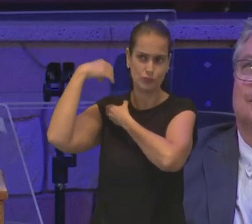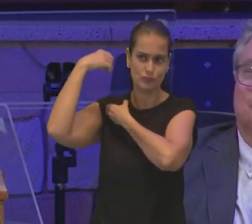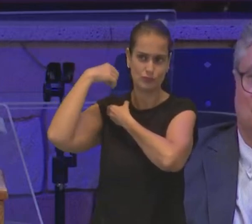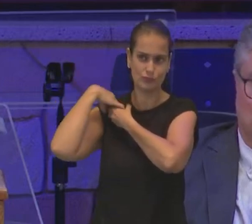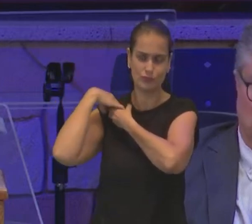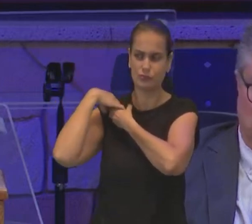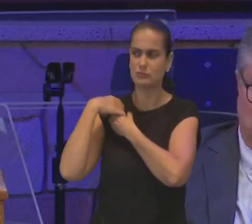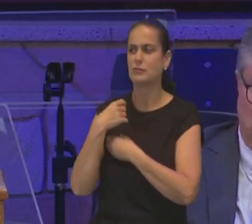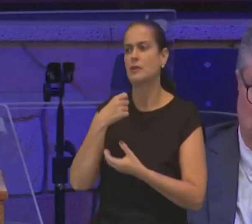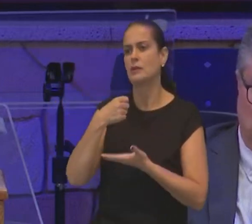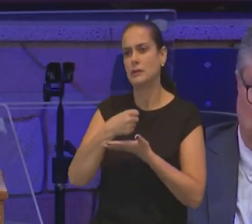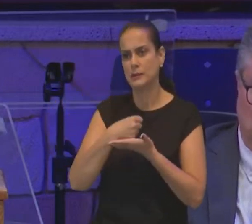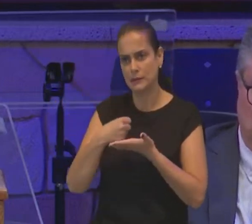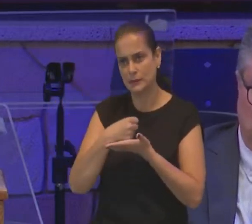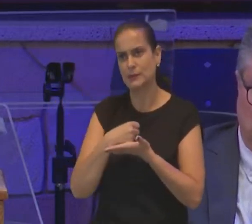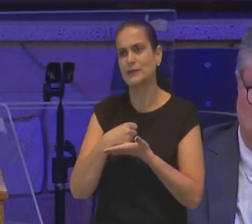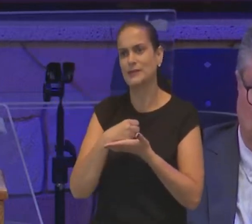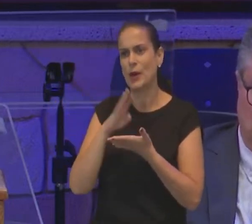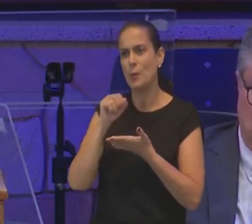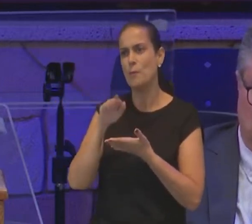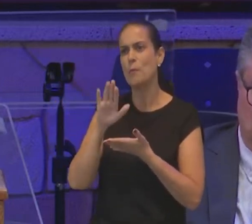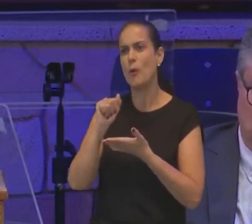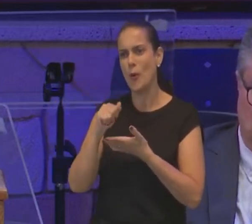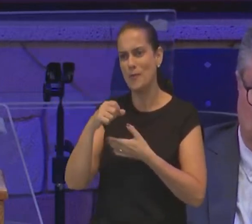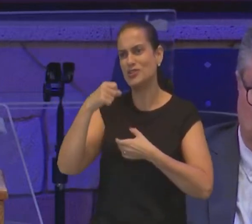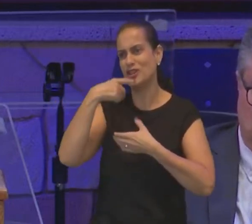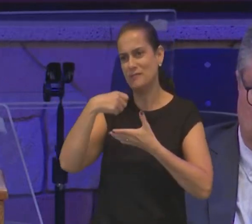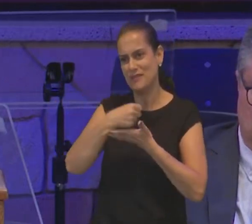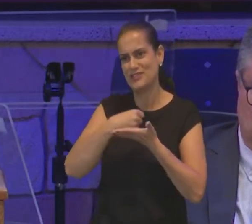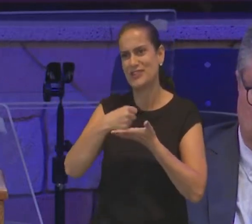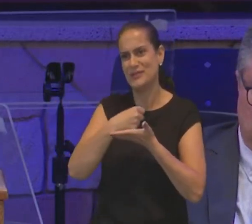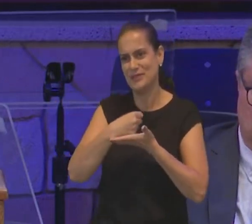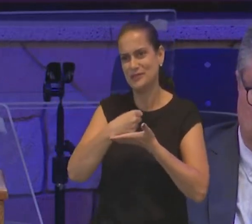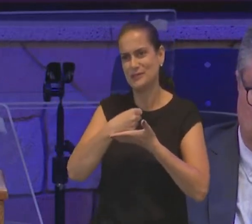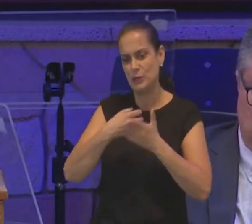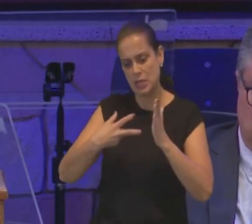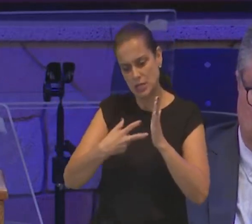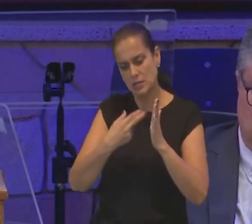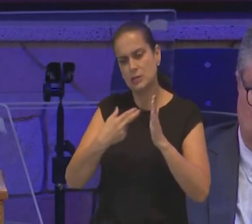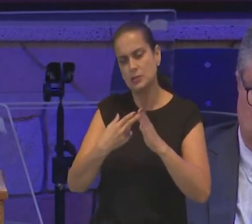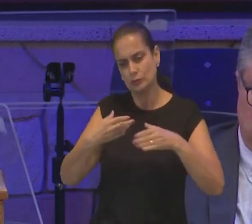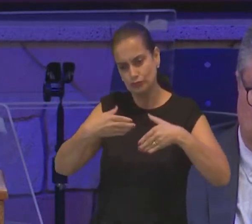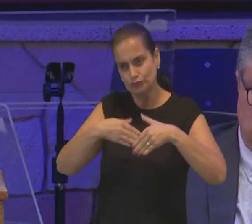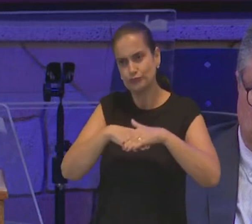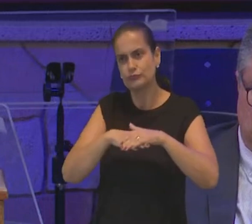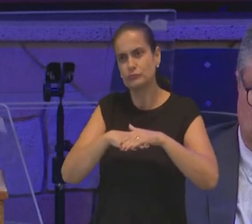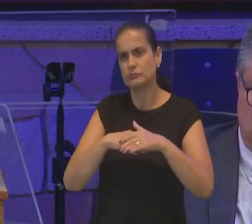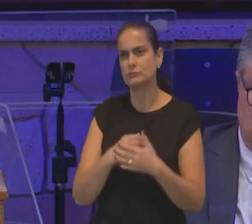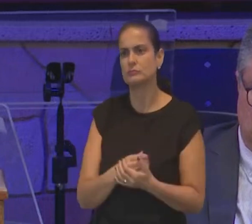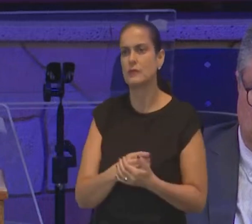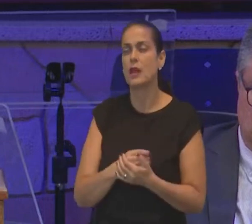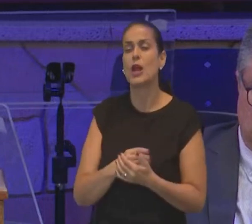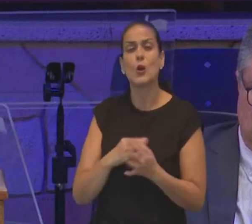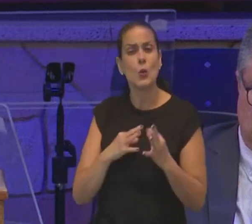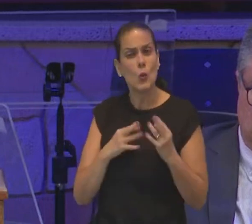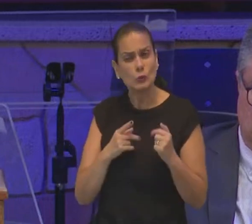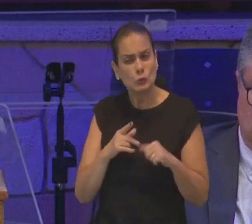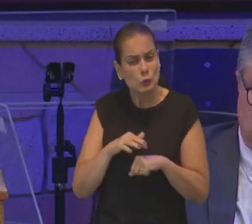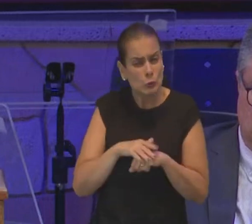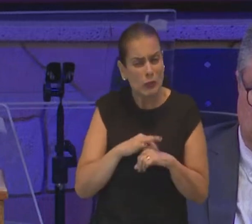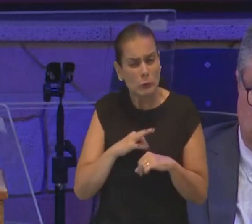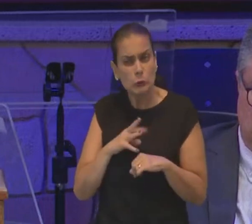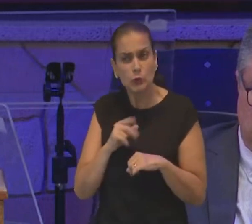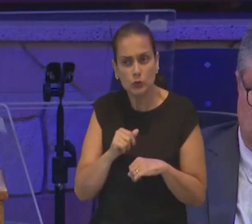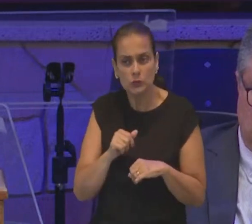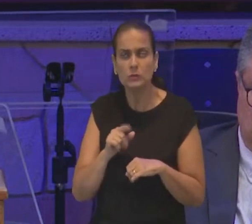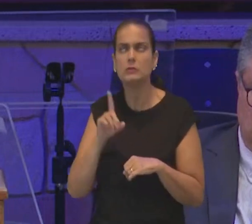em outras palavras. E Deus tem me dado a graça, meus irmãos. E com tudo isso, Deus não me impede a fazer o trabalho